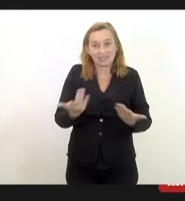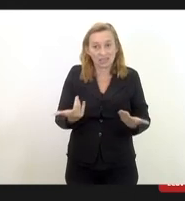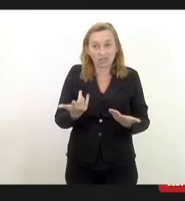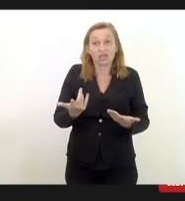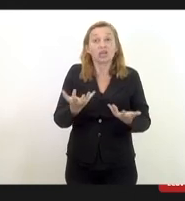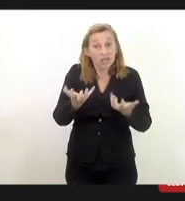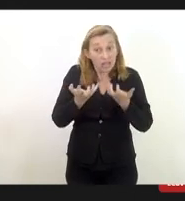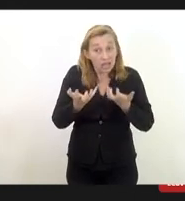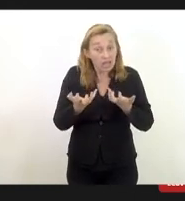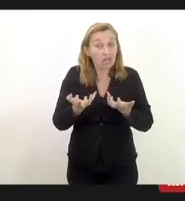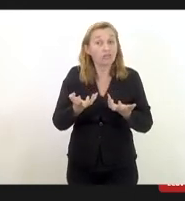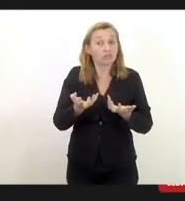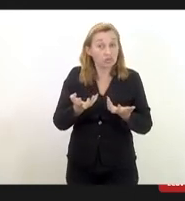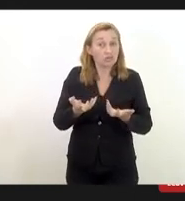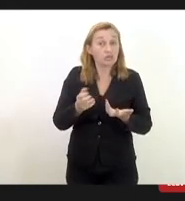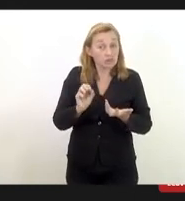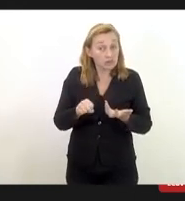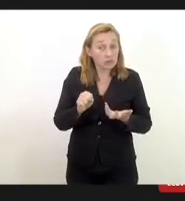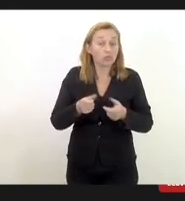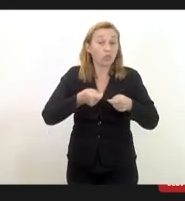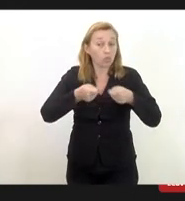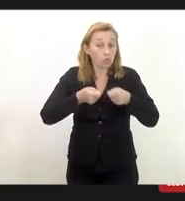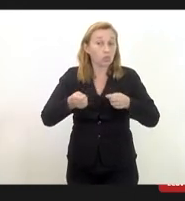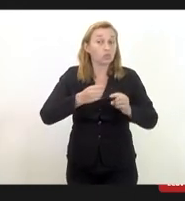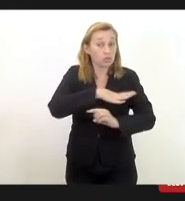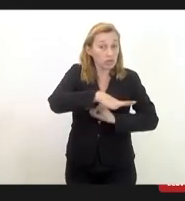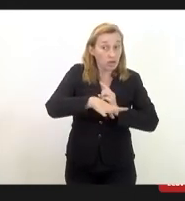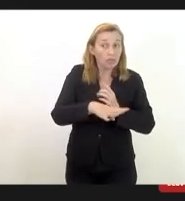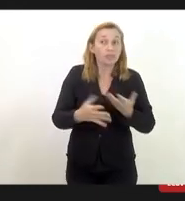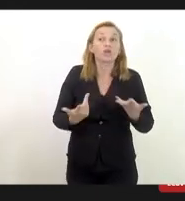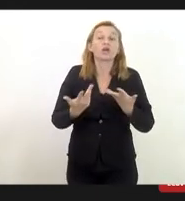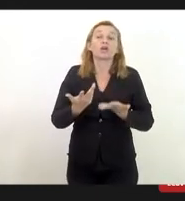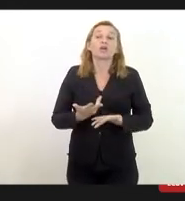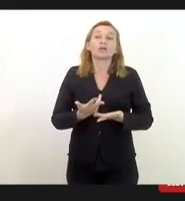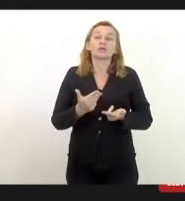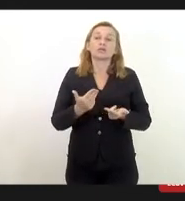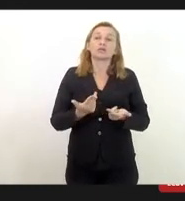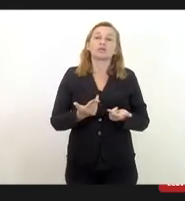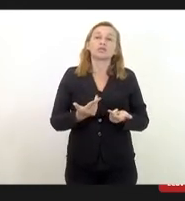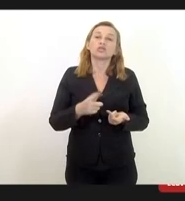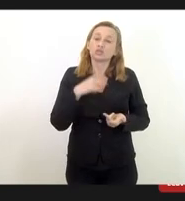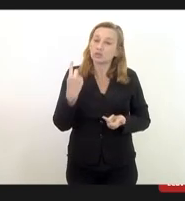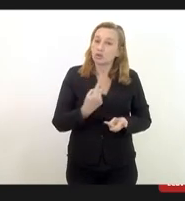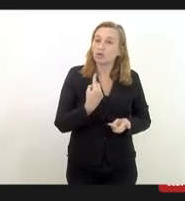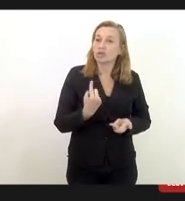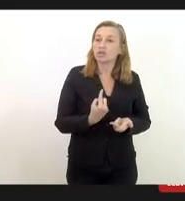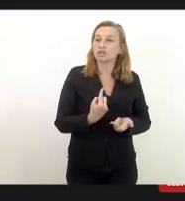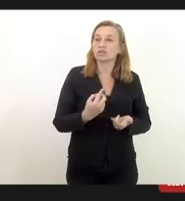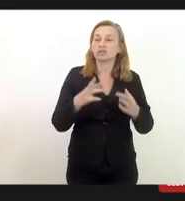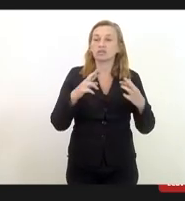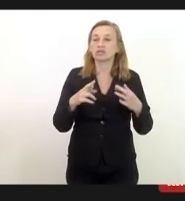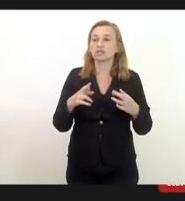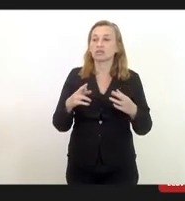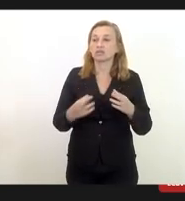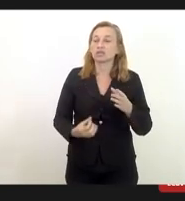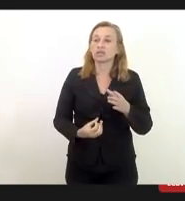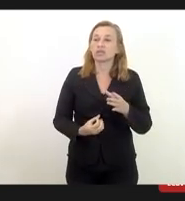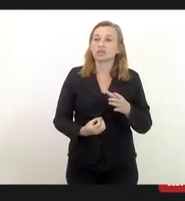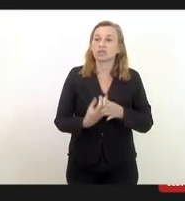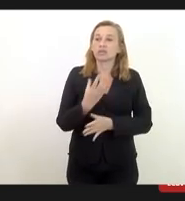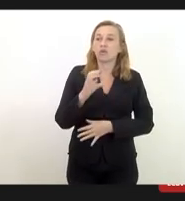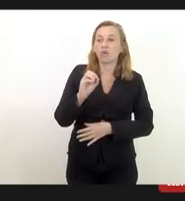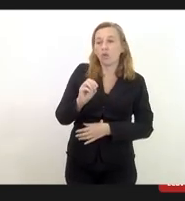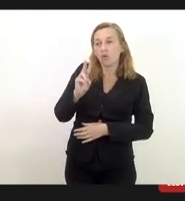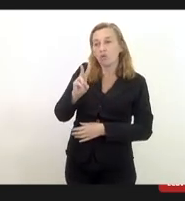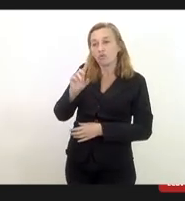nós queremos ver enquanto controle social. E é para isso que nós estamos fazendo essa ouvidoria e